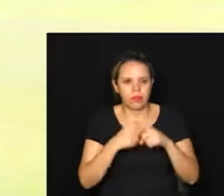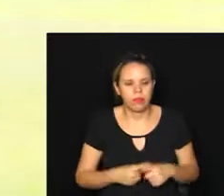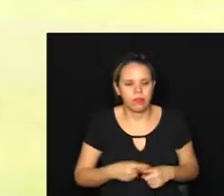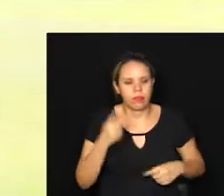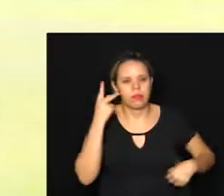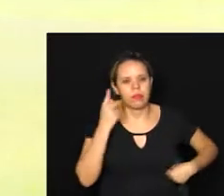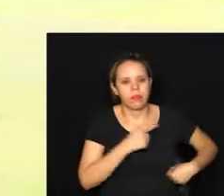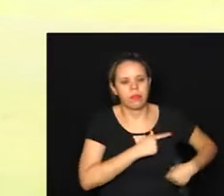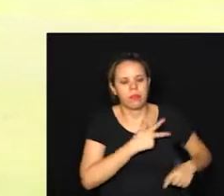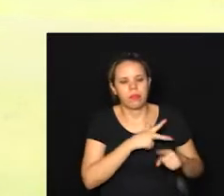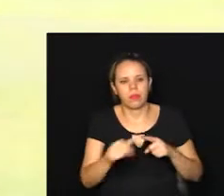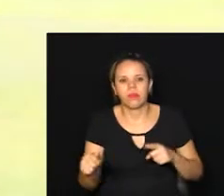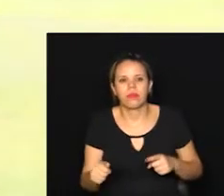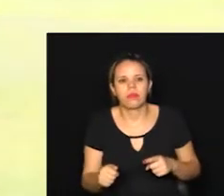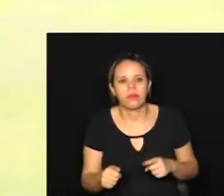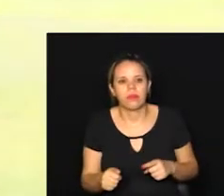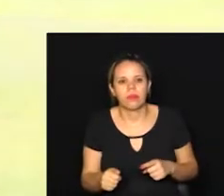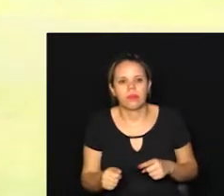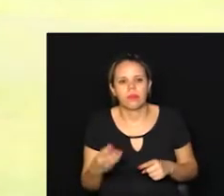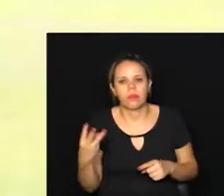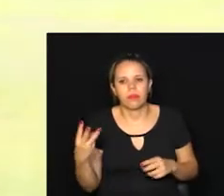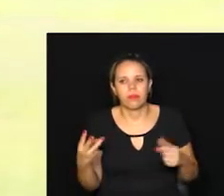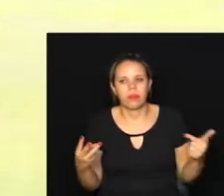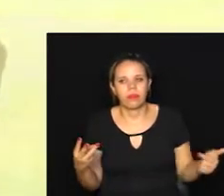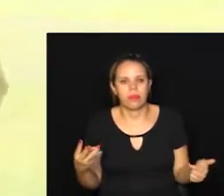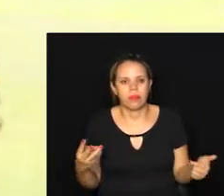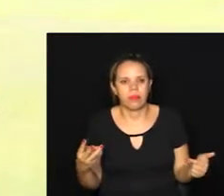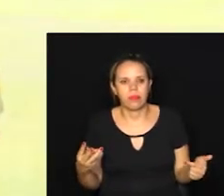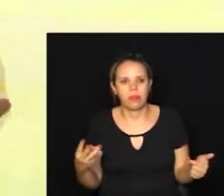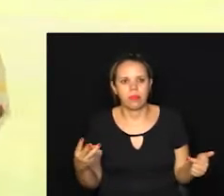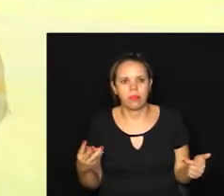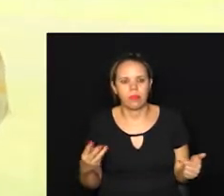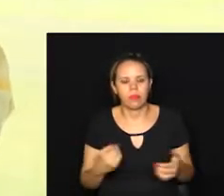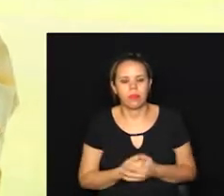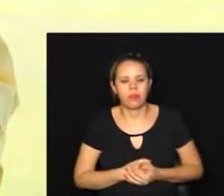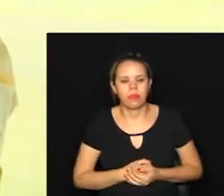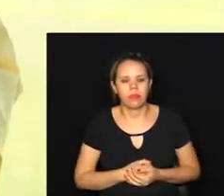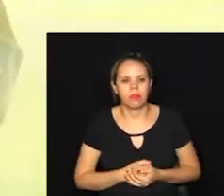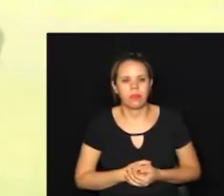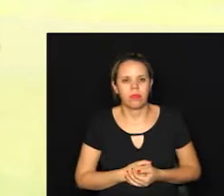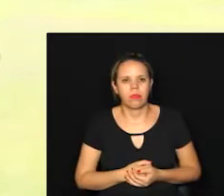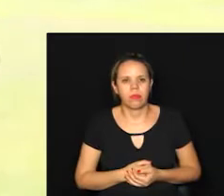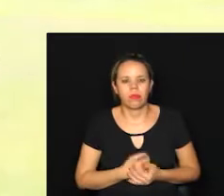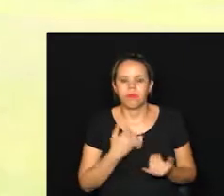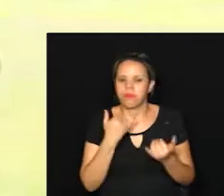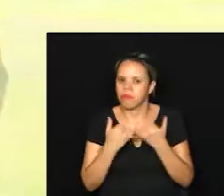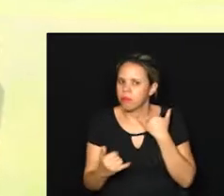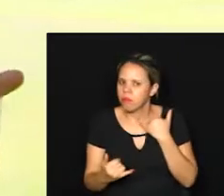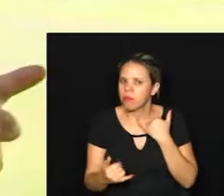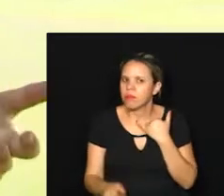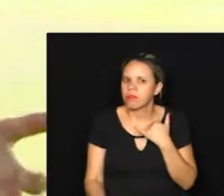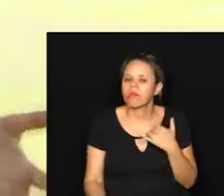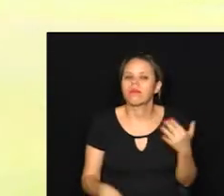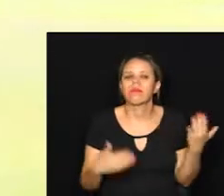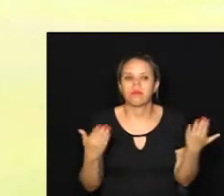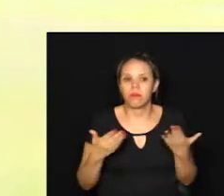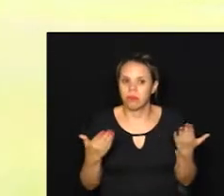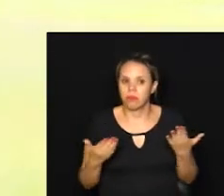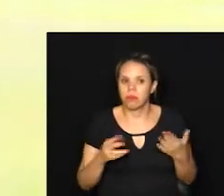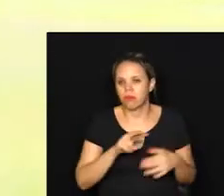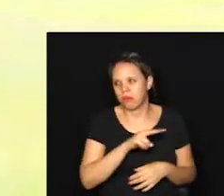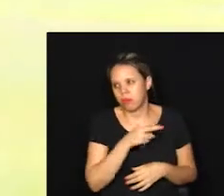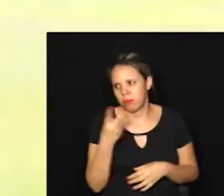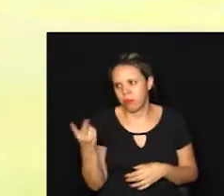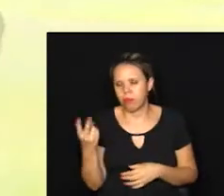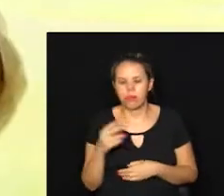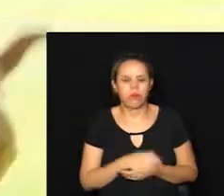Paulista, o Guarani venceu de virada pelo placar de 3-2. E eram situações parecidas com as de hoje, só que inversos,